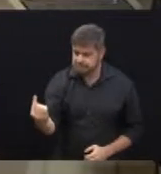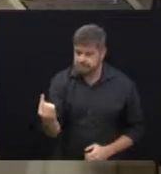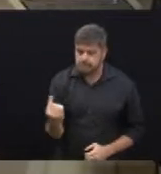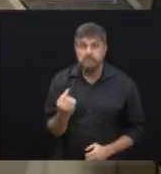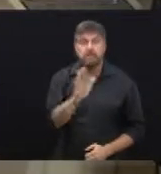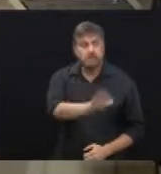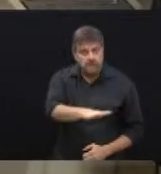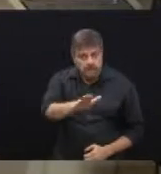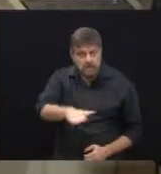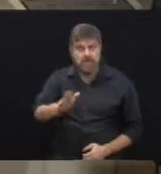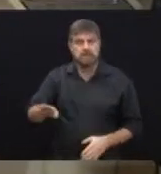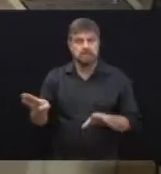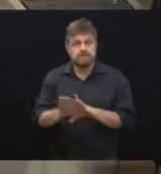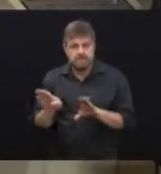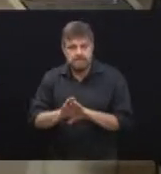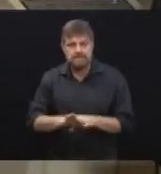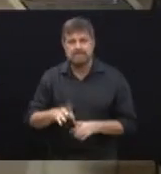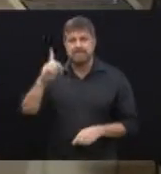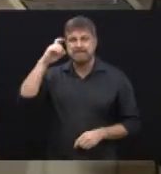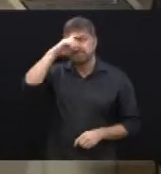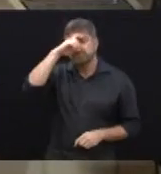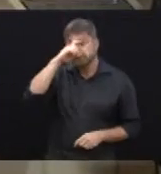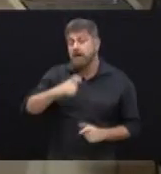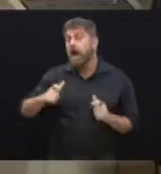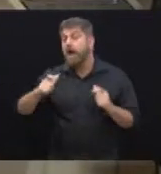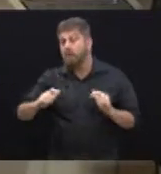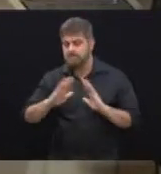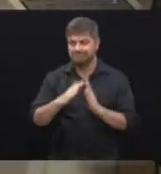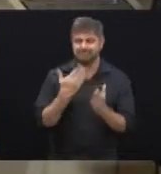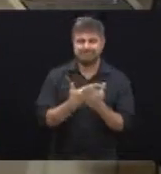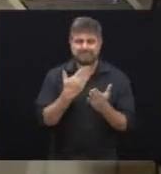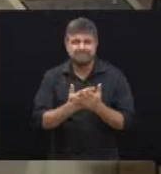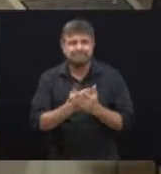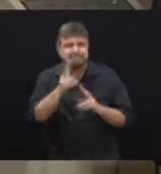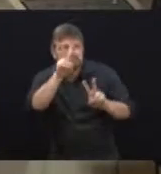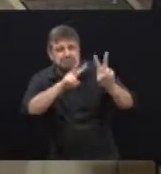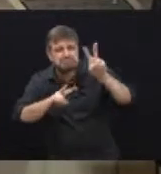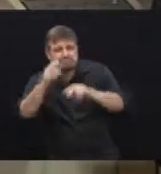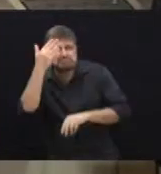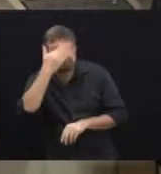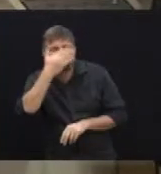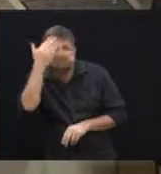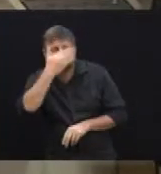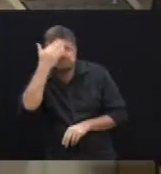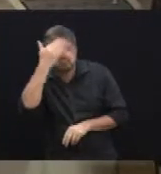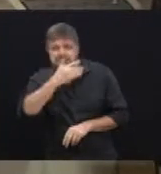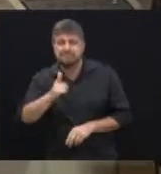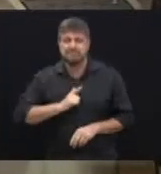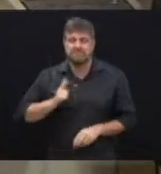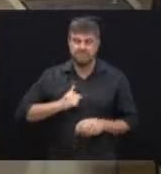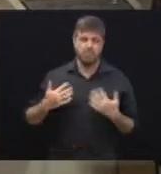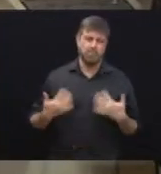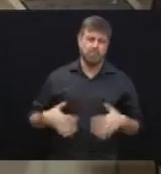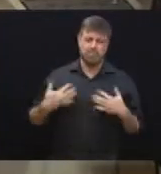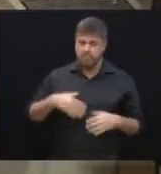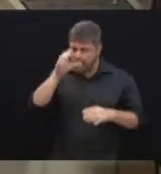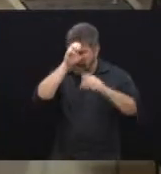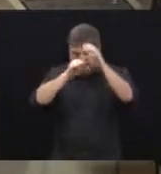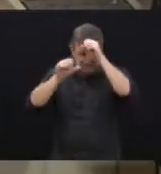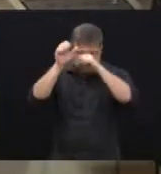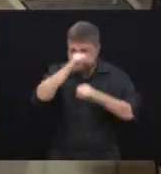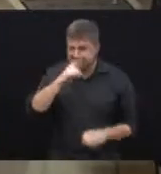adolescentes e crianças também com dificuldade na escola, dificuldade